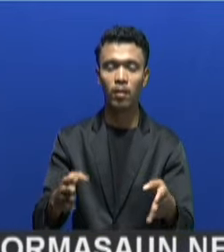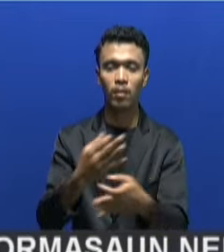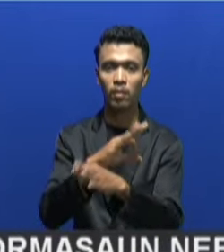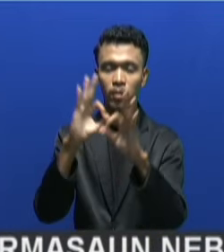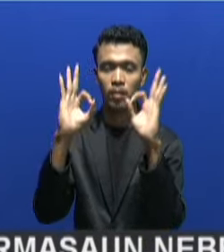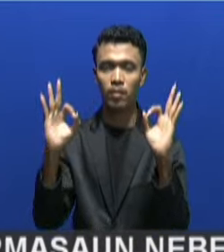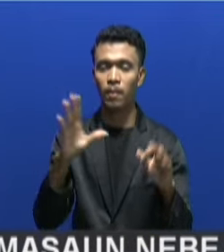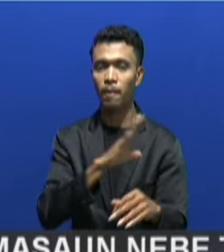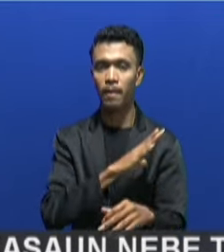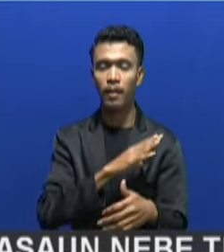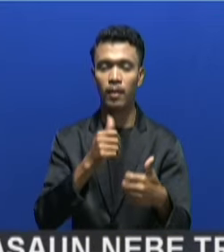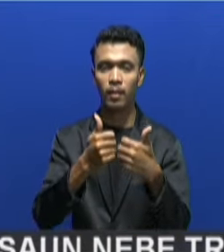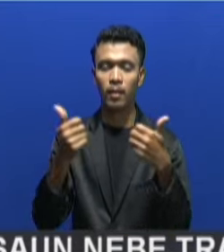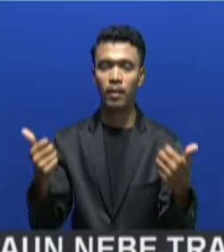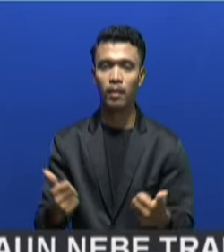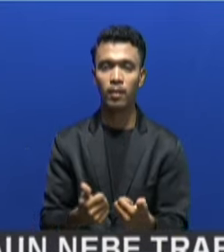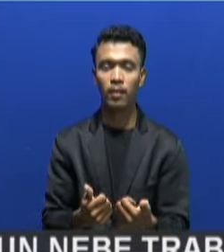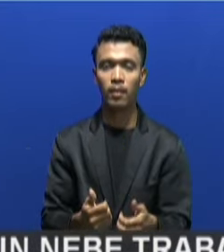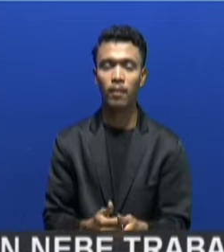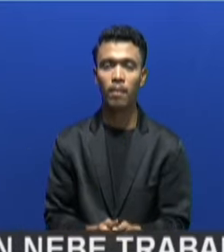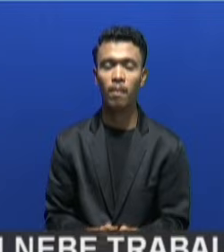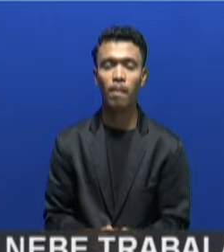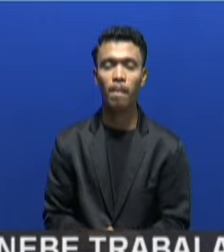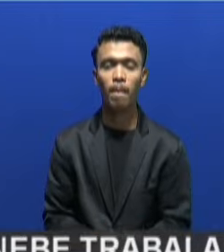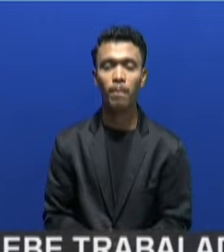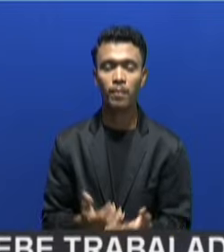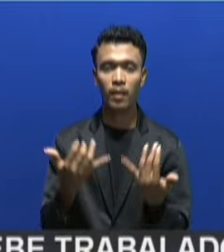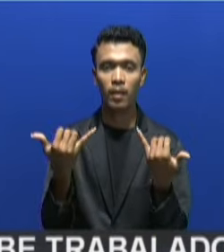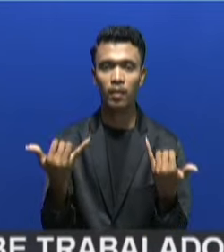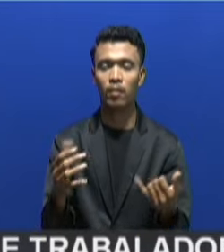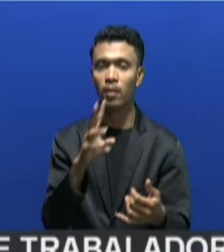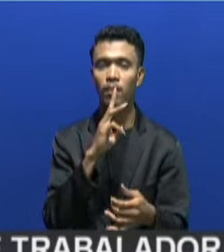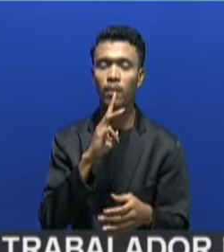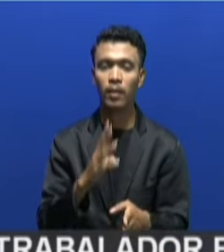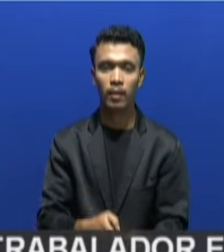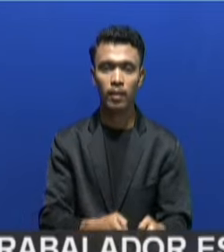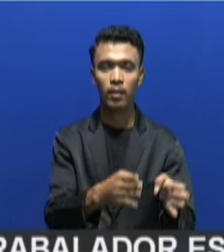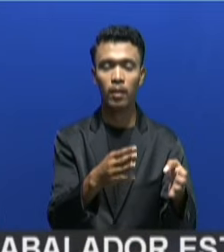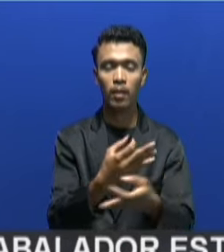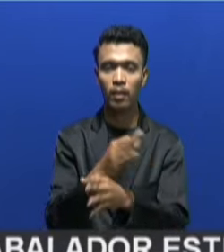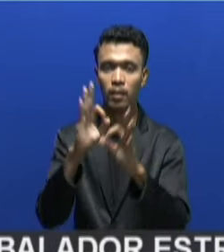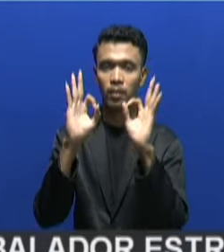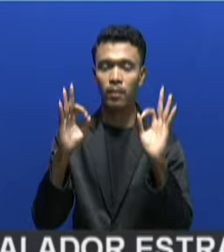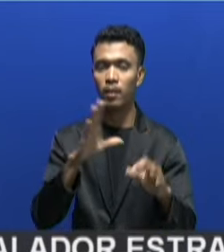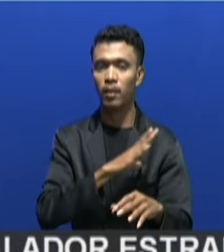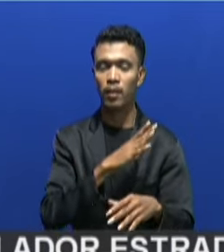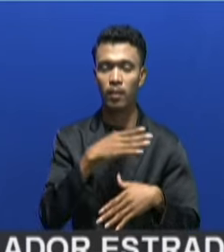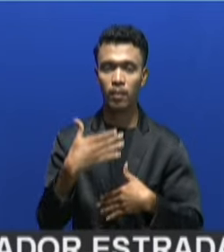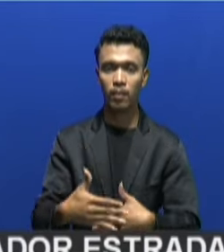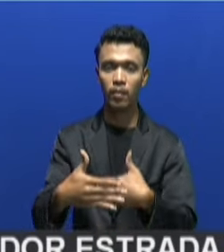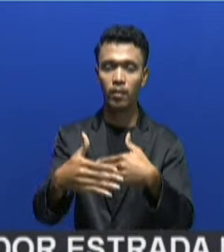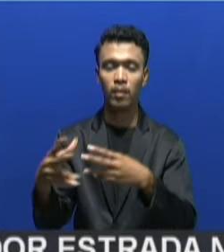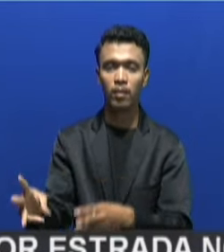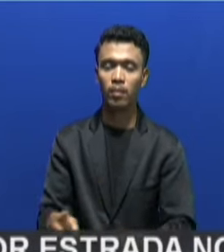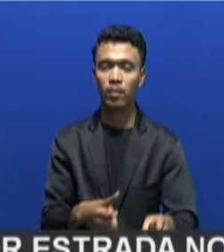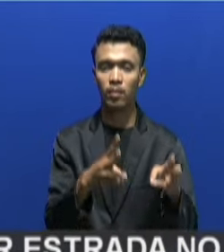No rela de aldeia Halimuti, agora está ninha salura nos rotona, ainda tem processo de alam betão. Né? Beha o belo dia, que